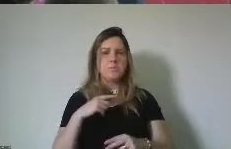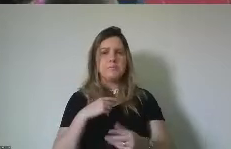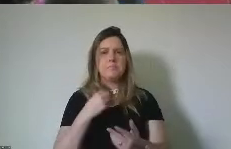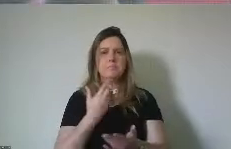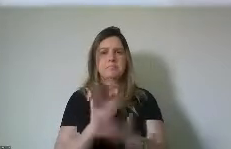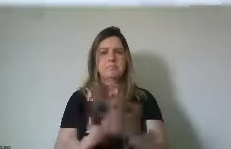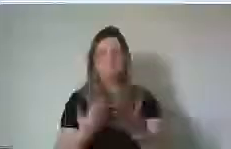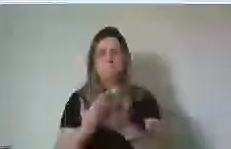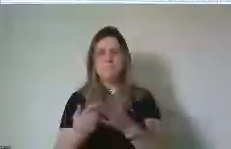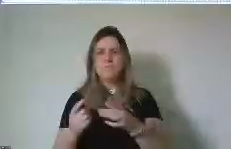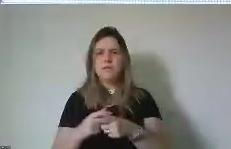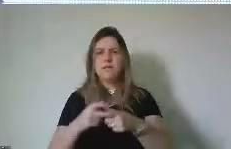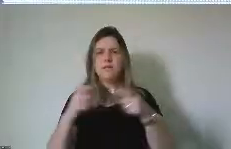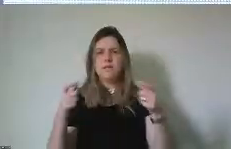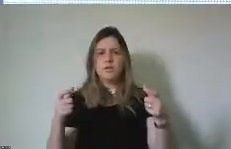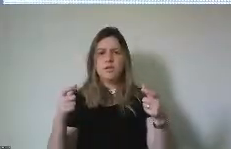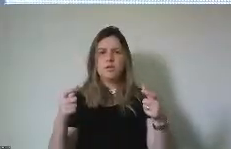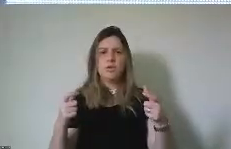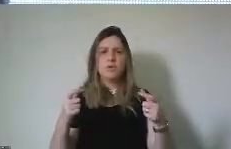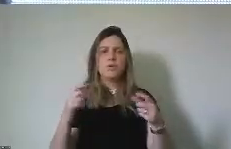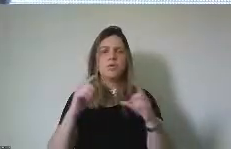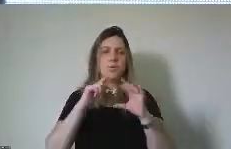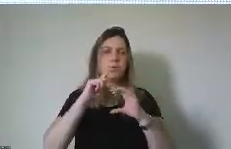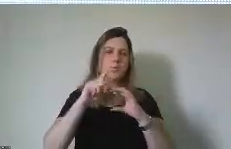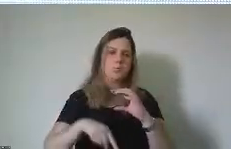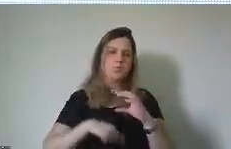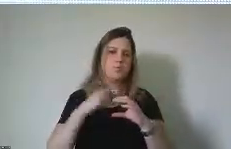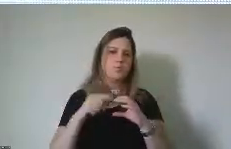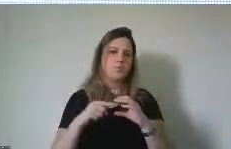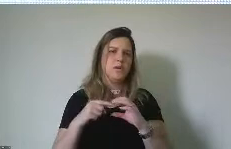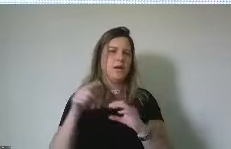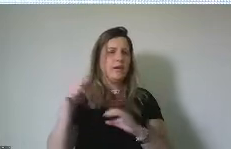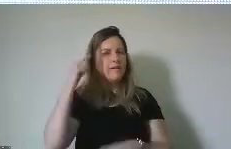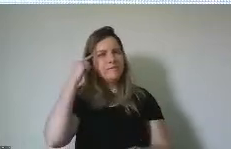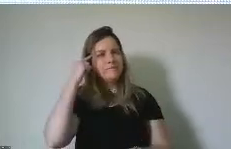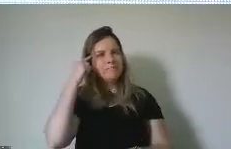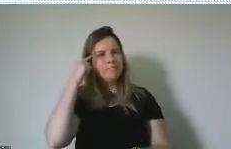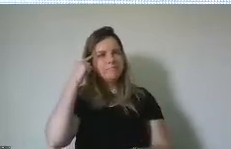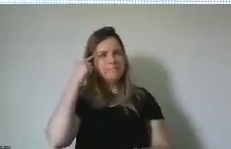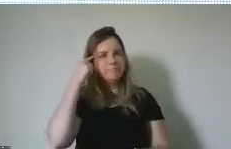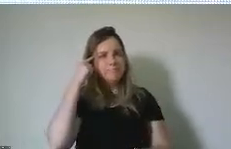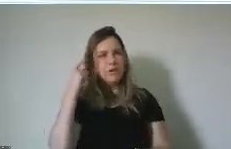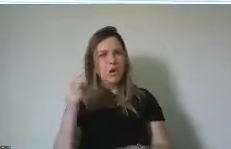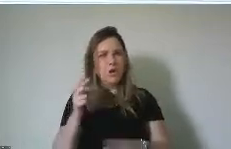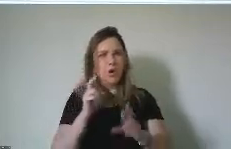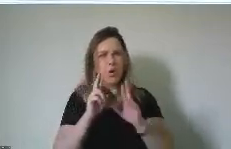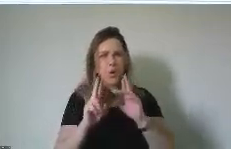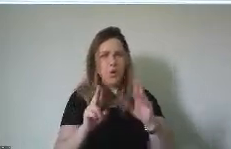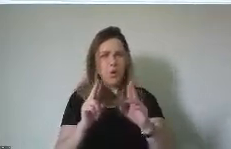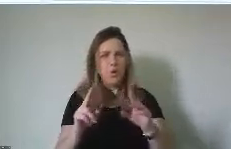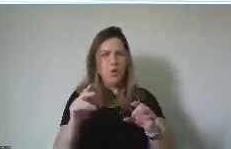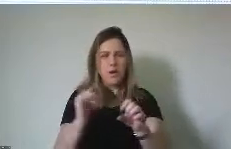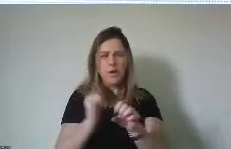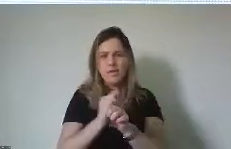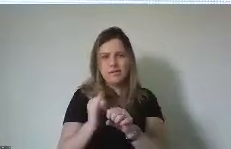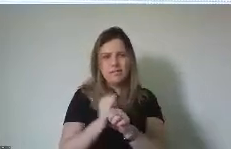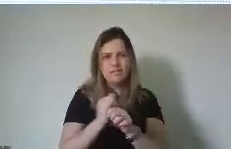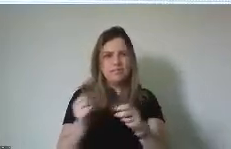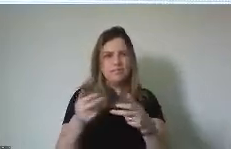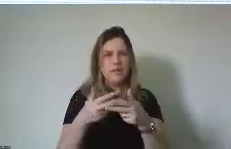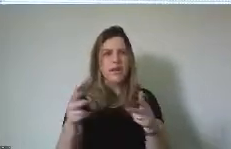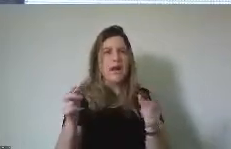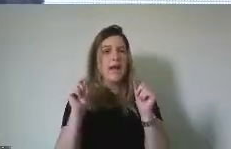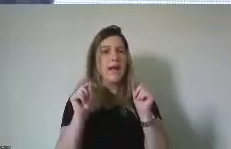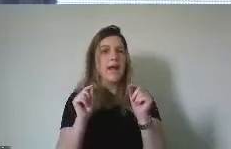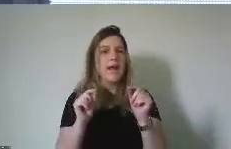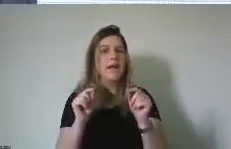Ressurreição no mundo inteiro eu acho que aquela cabeça de que os recursos energéticos distribuídos de que as